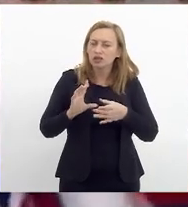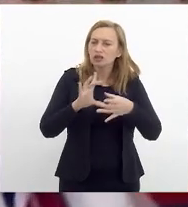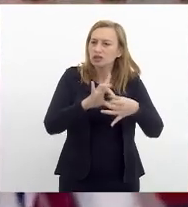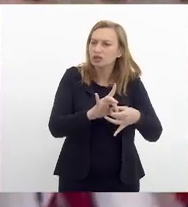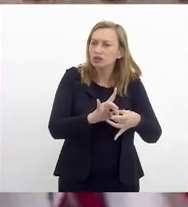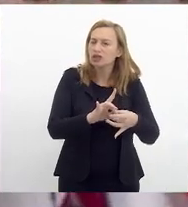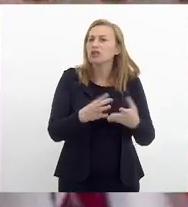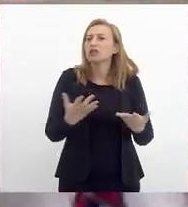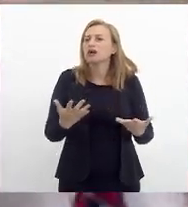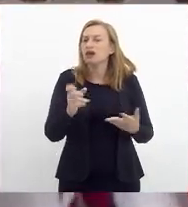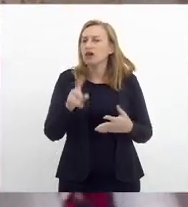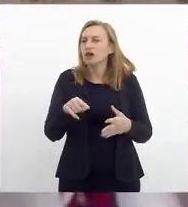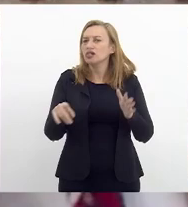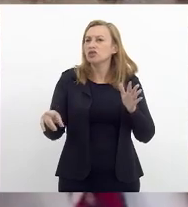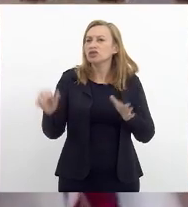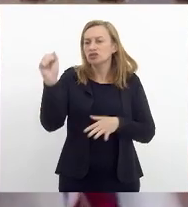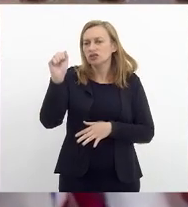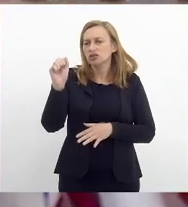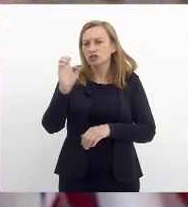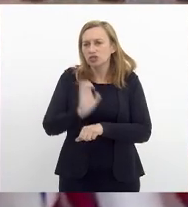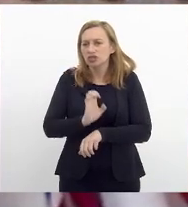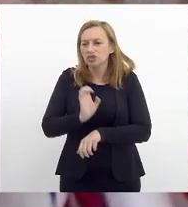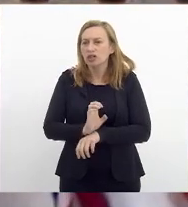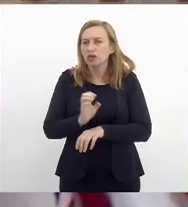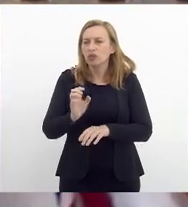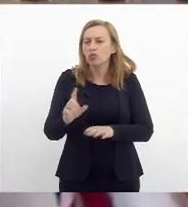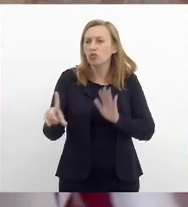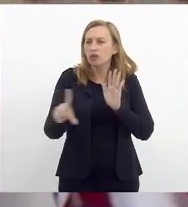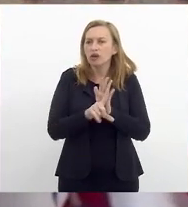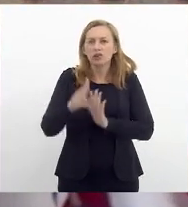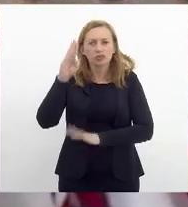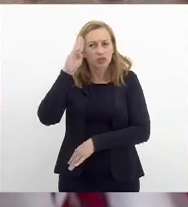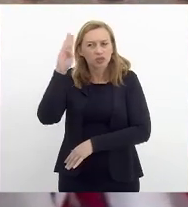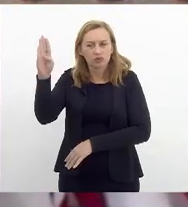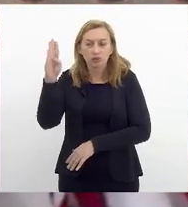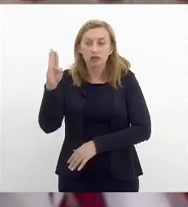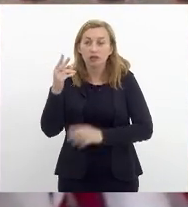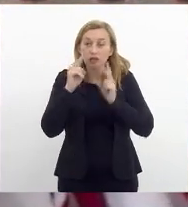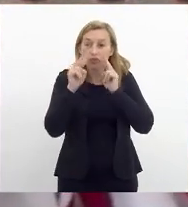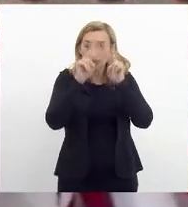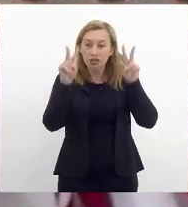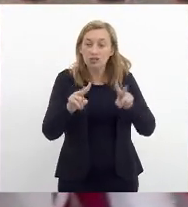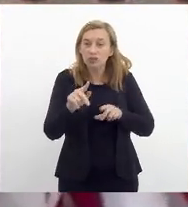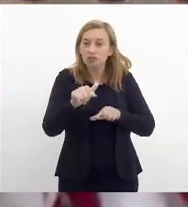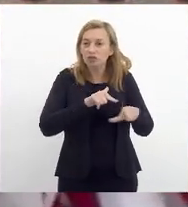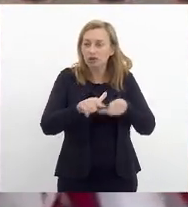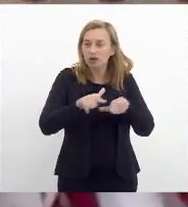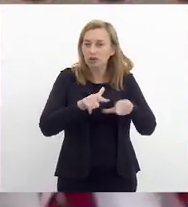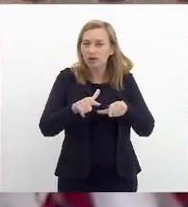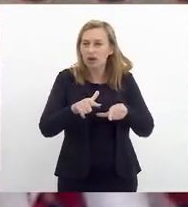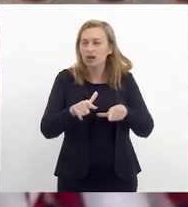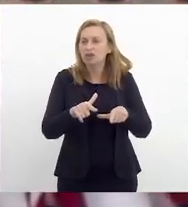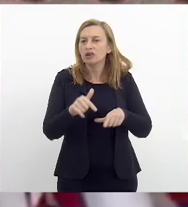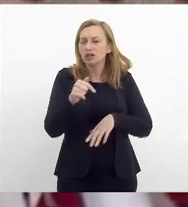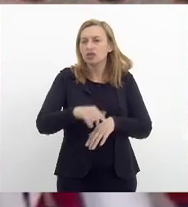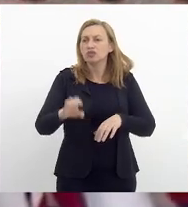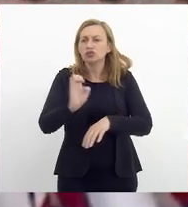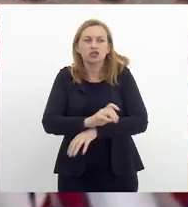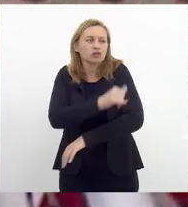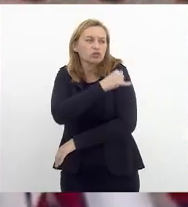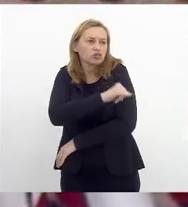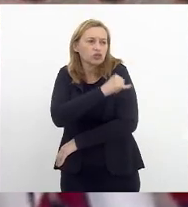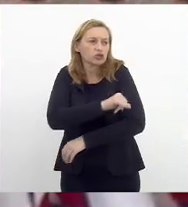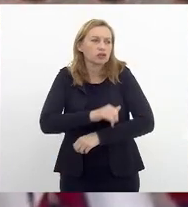âmbito estadual se coloca como fundamental. E do ponto de vista do trabalho e do emprego aqui no Estado do Rio de